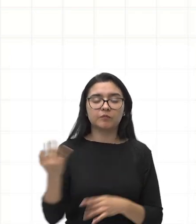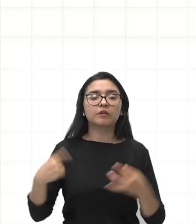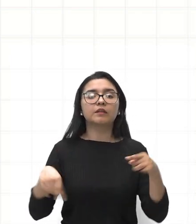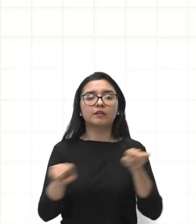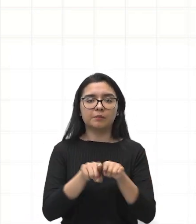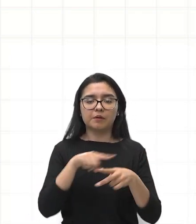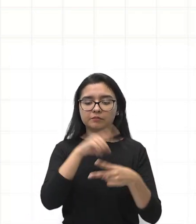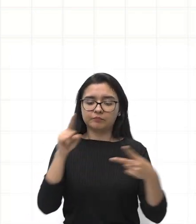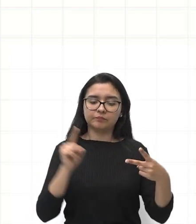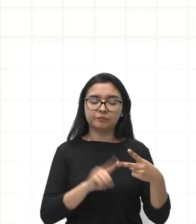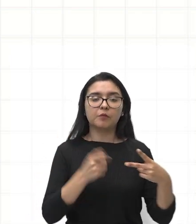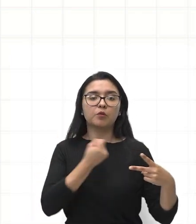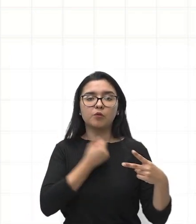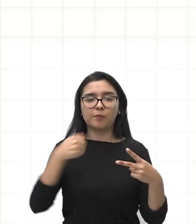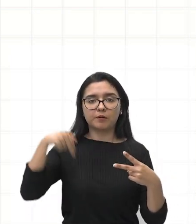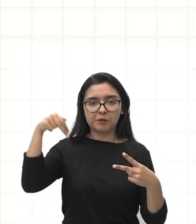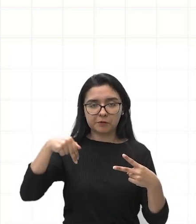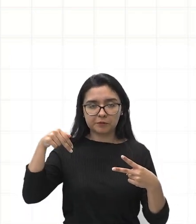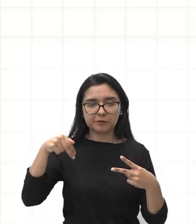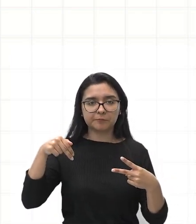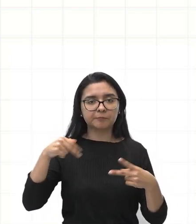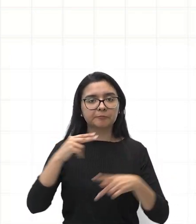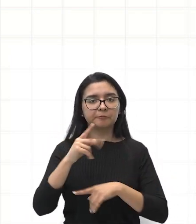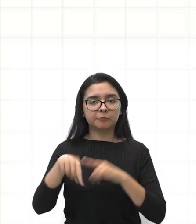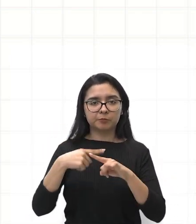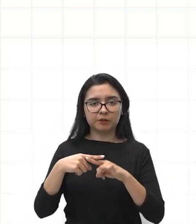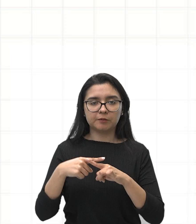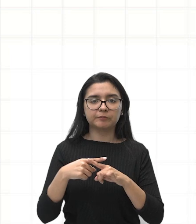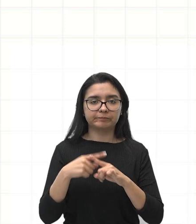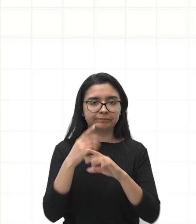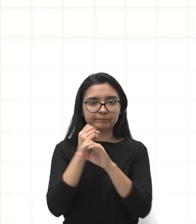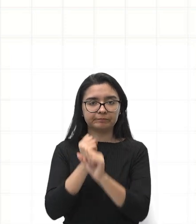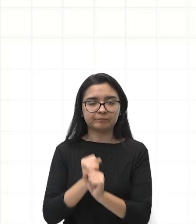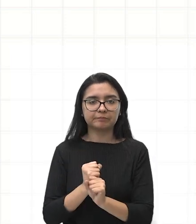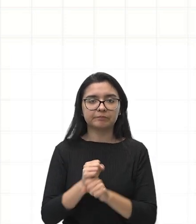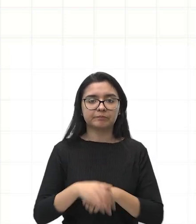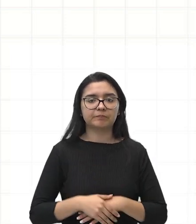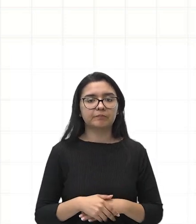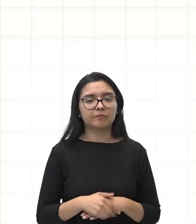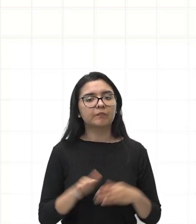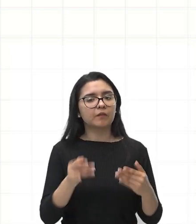natural. Olha só, fazer uma aqui bem tranquilo. Tipo, olha só. Tenho aqui, ó,